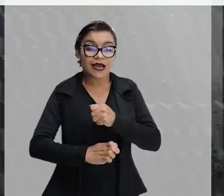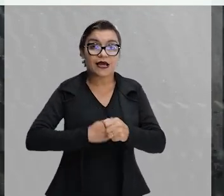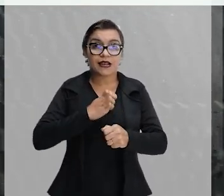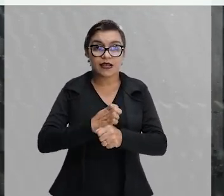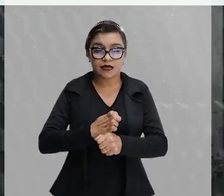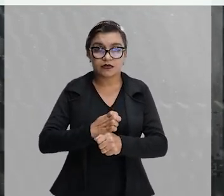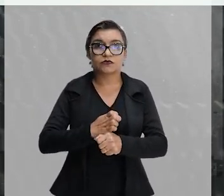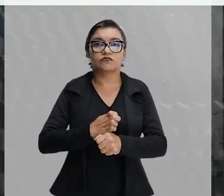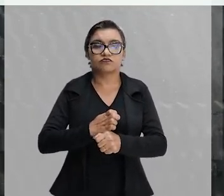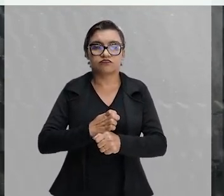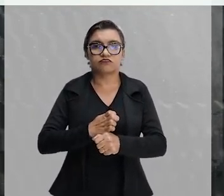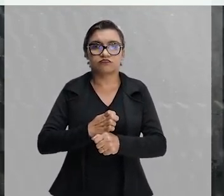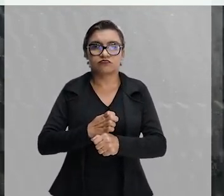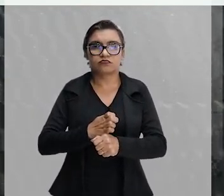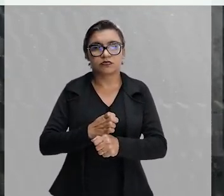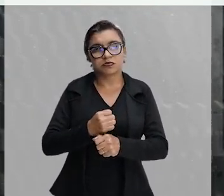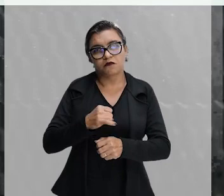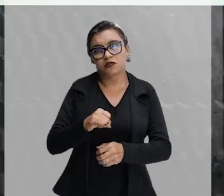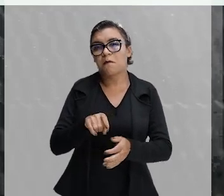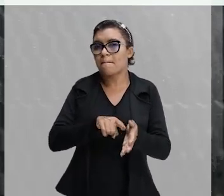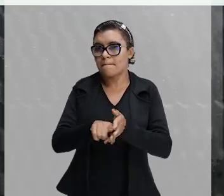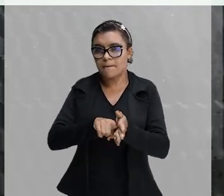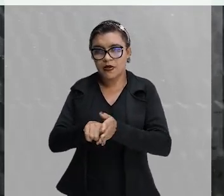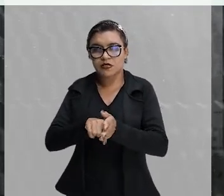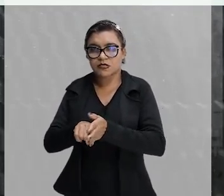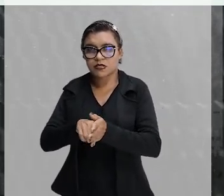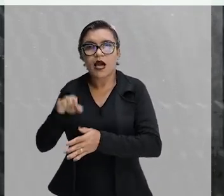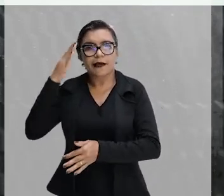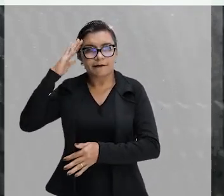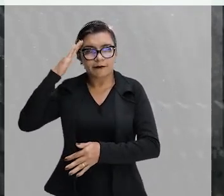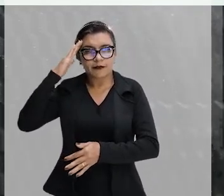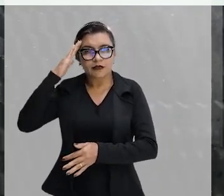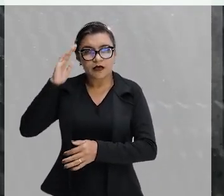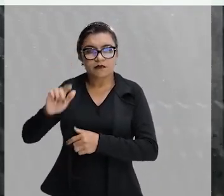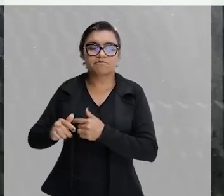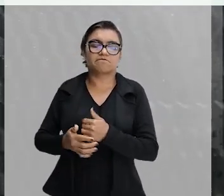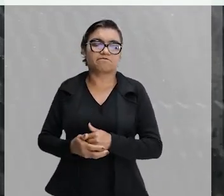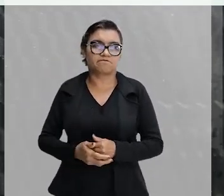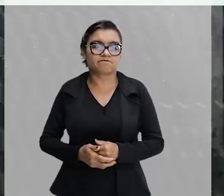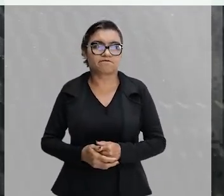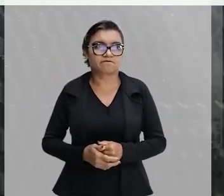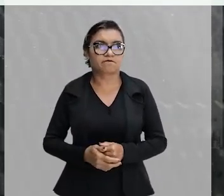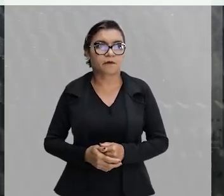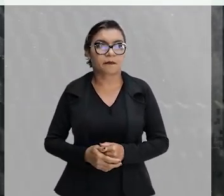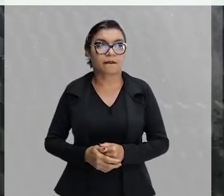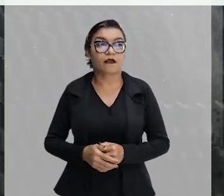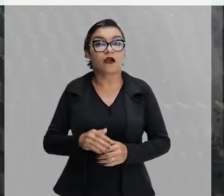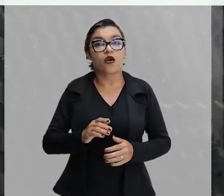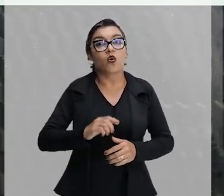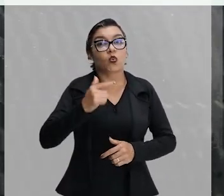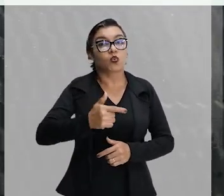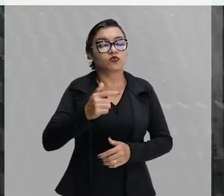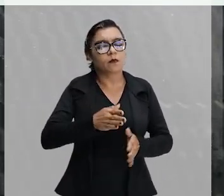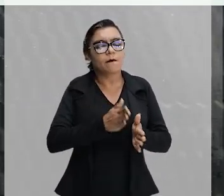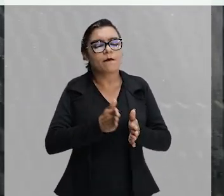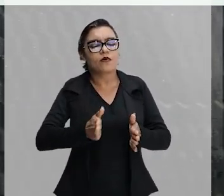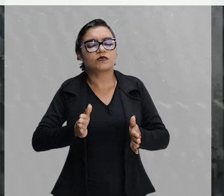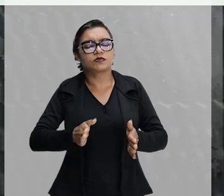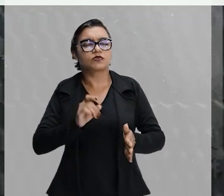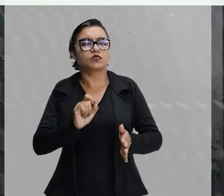série triboelétrica. Isso você consegue pesquisar muito fácil aí nos livros didáticos, tá ok? O segundo processo é